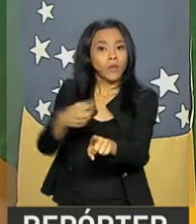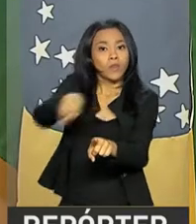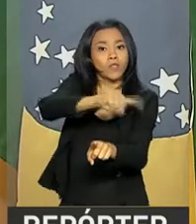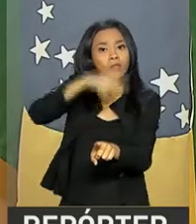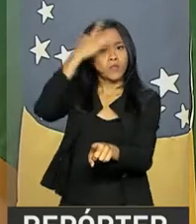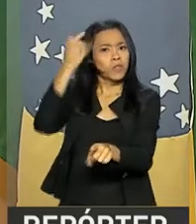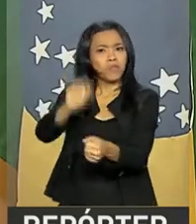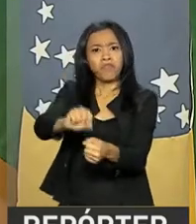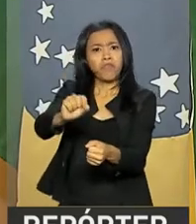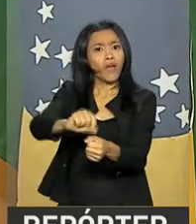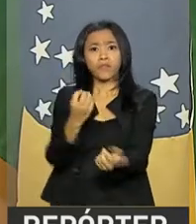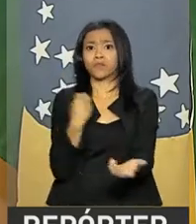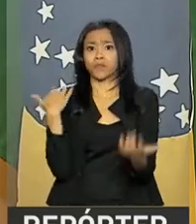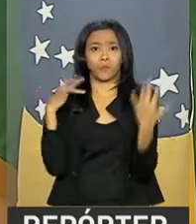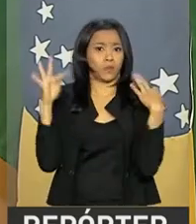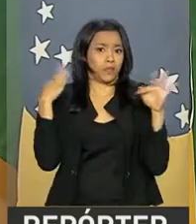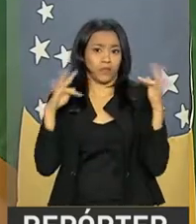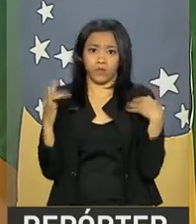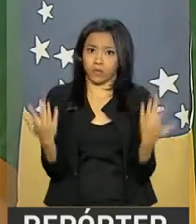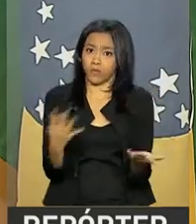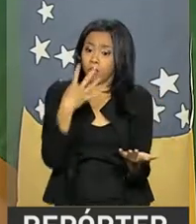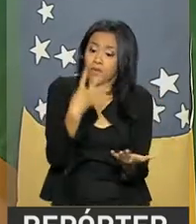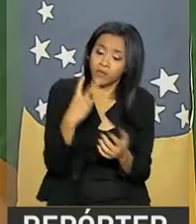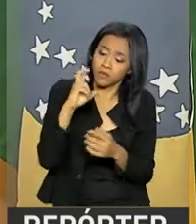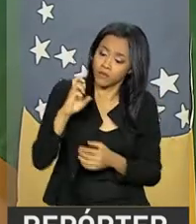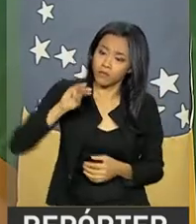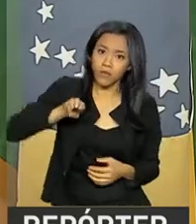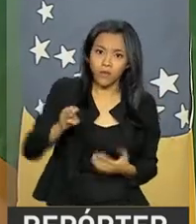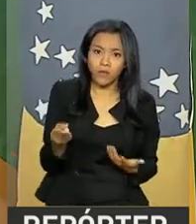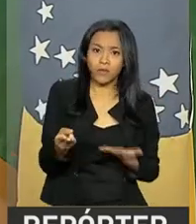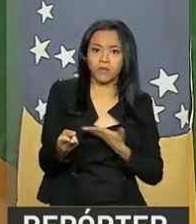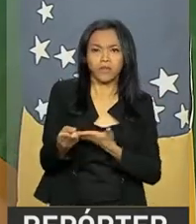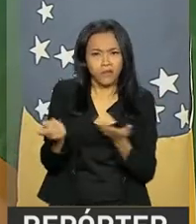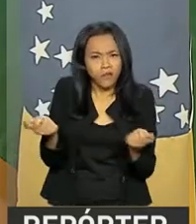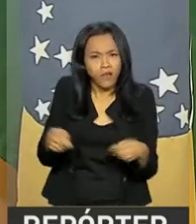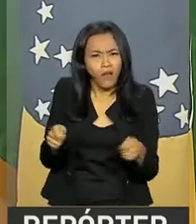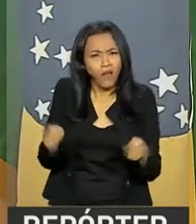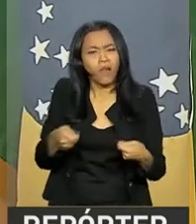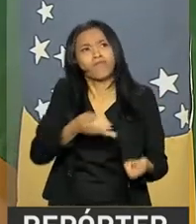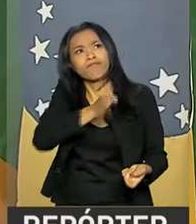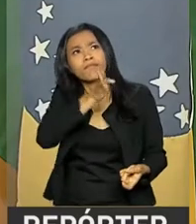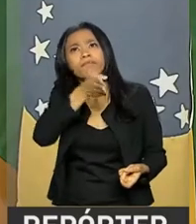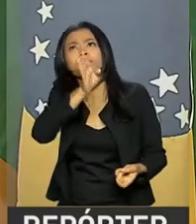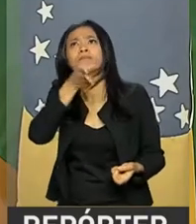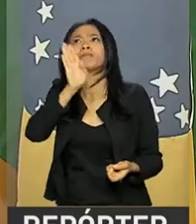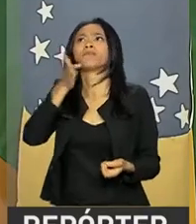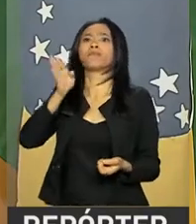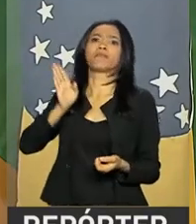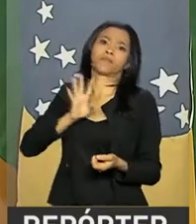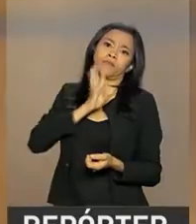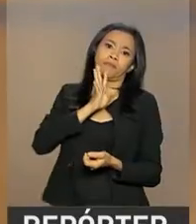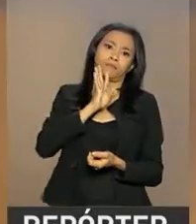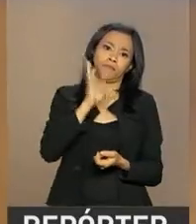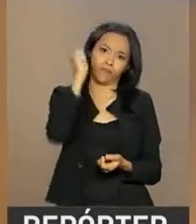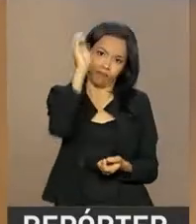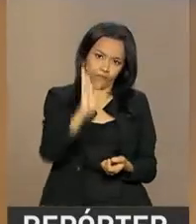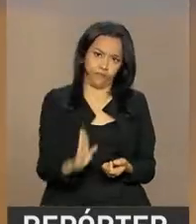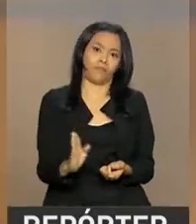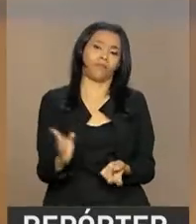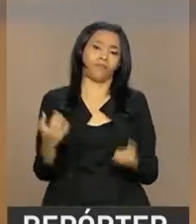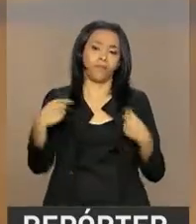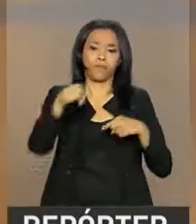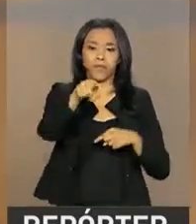fazem turismo tendo são 45 milhões porque tem toda a capacidade e potencialidade para começar a fazer-se turismo de imediato